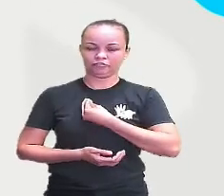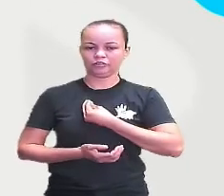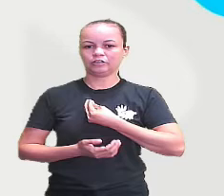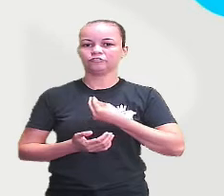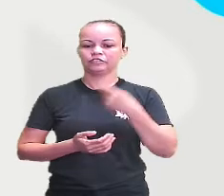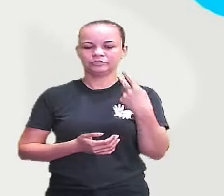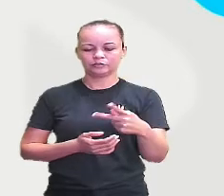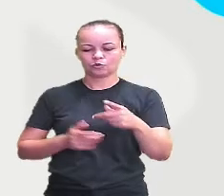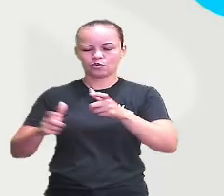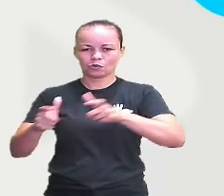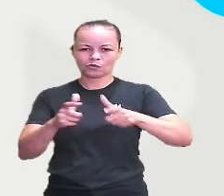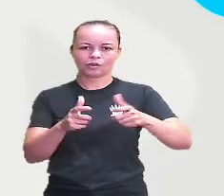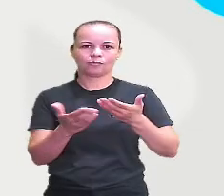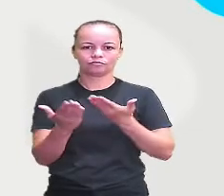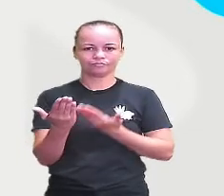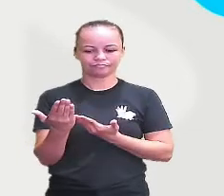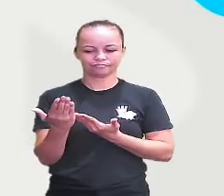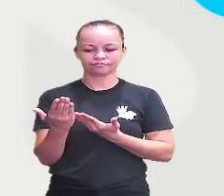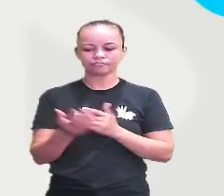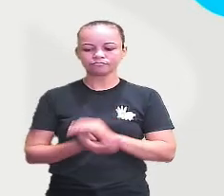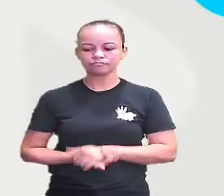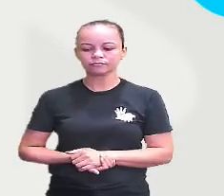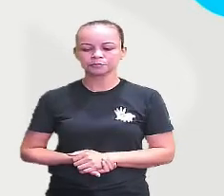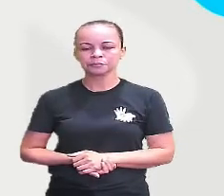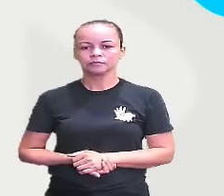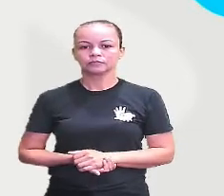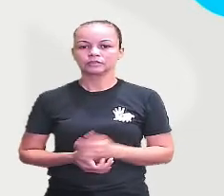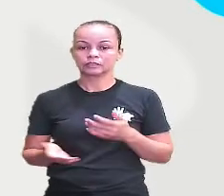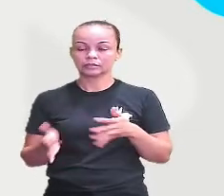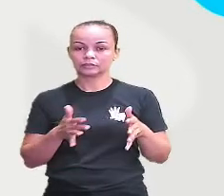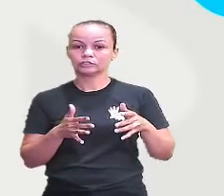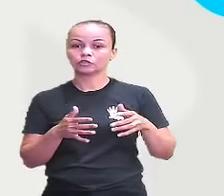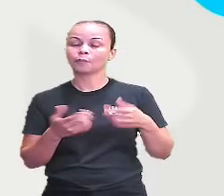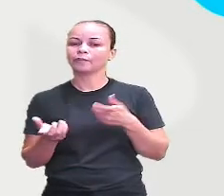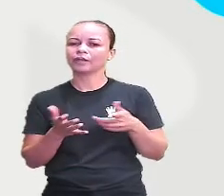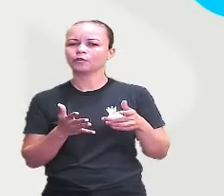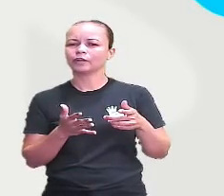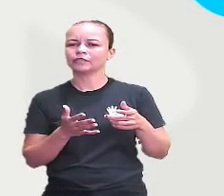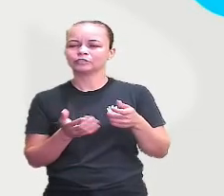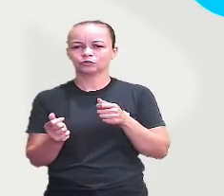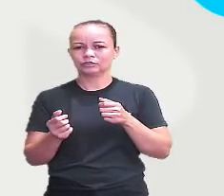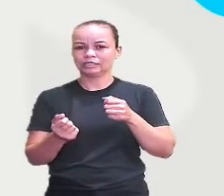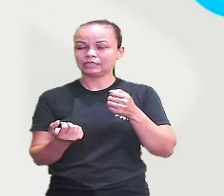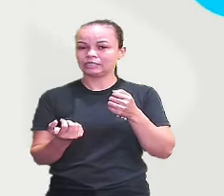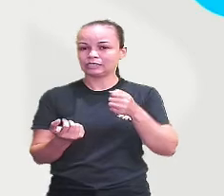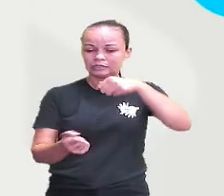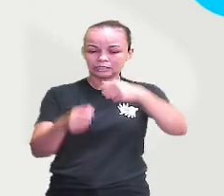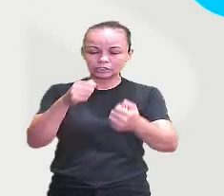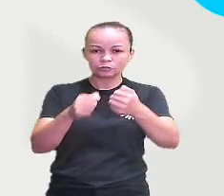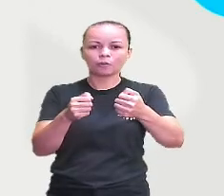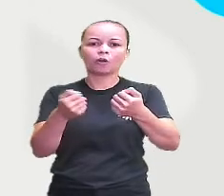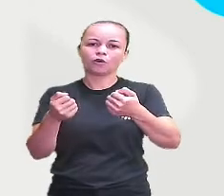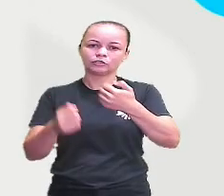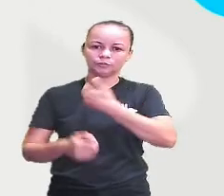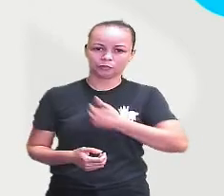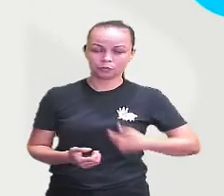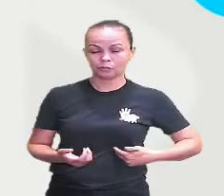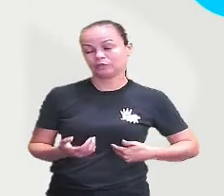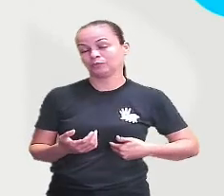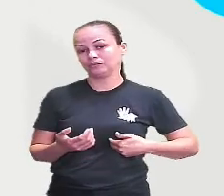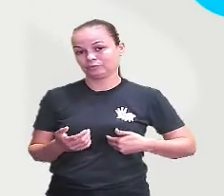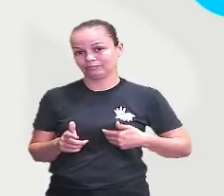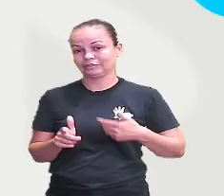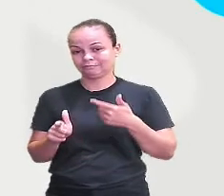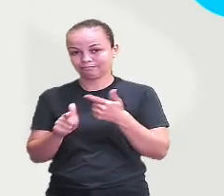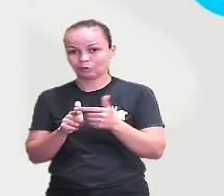Seja pela distância que existe entre os locais de habitação e trabalho, pelo preço e condições de transporte público, que é uma coisa que pesa